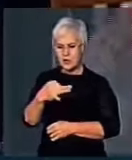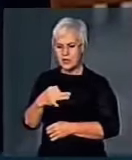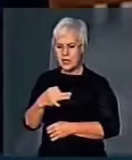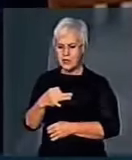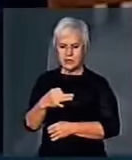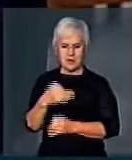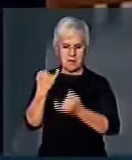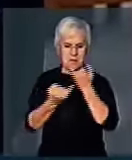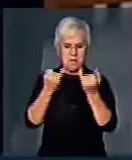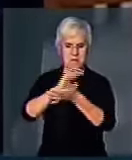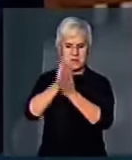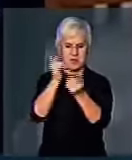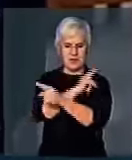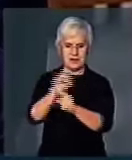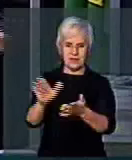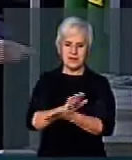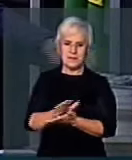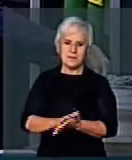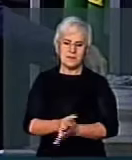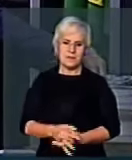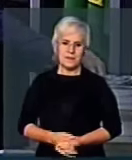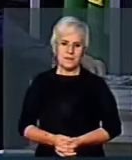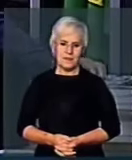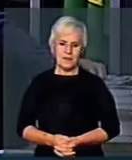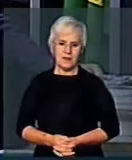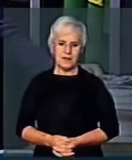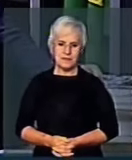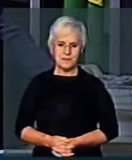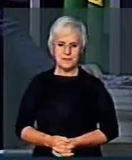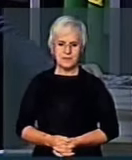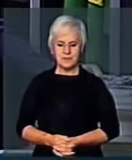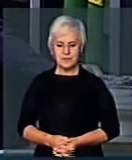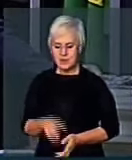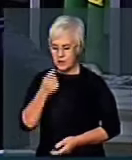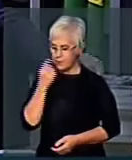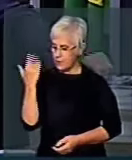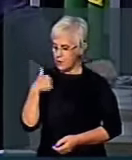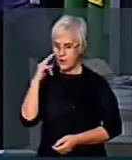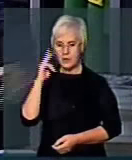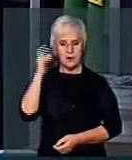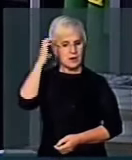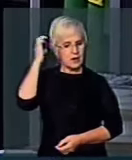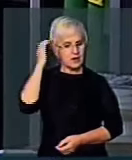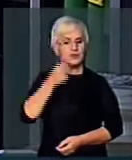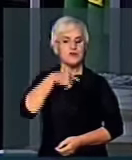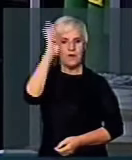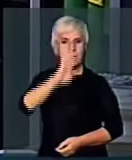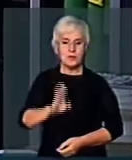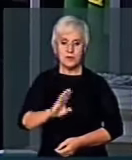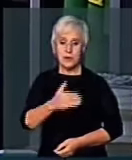e sem apelo da mídia. Parabéns. Obrigado pela parte. E como prova disso tudo aqui, eu há poucos dias, ouvindo a Voz do Brasil, vi que o governo